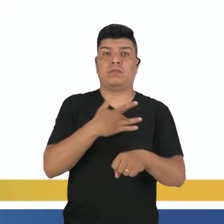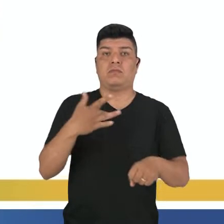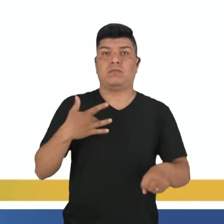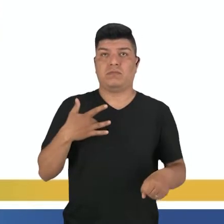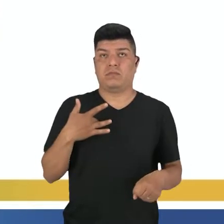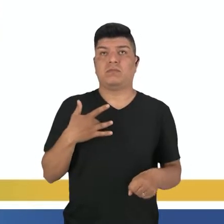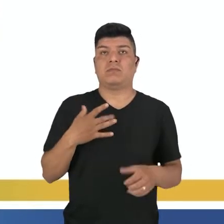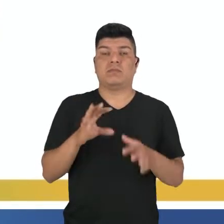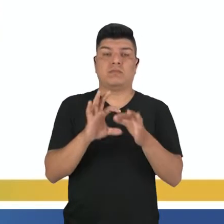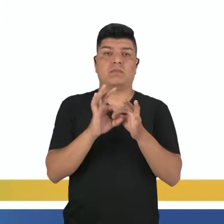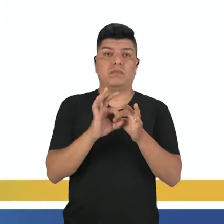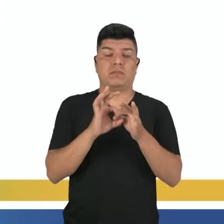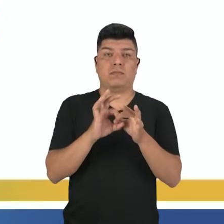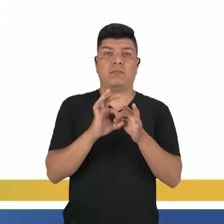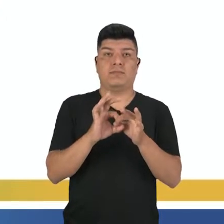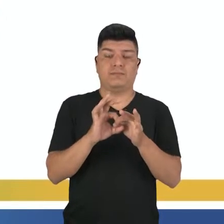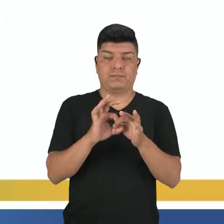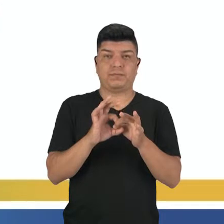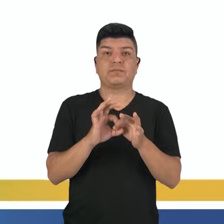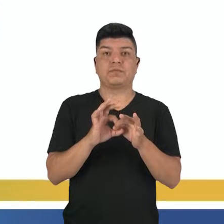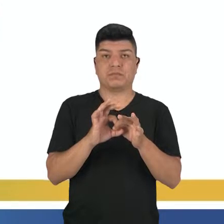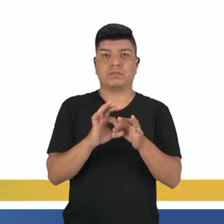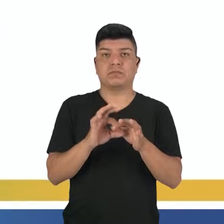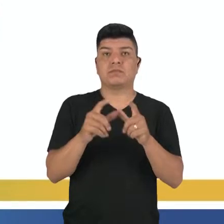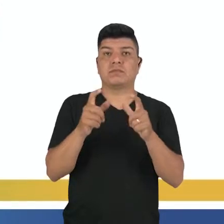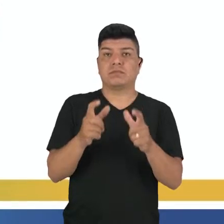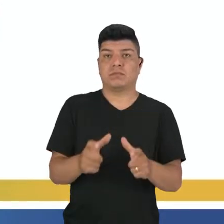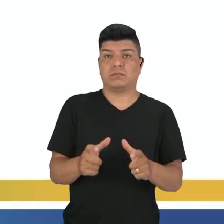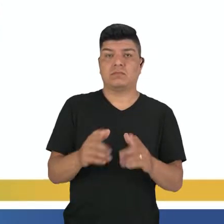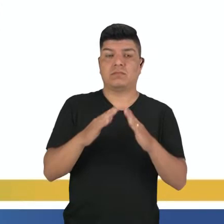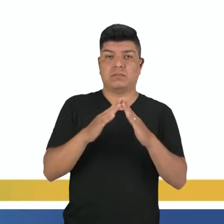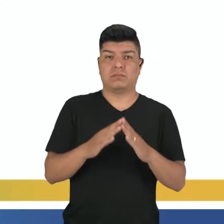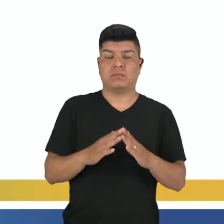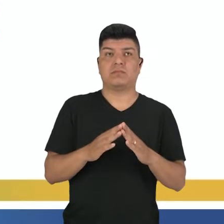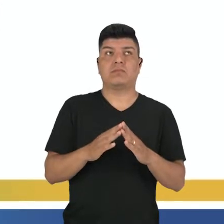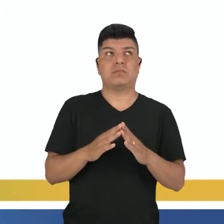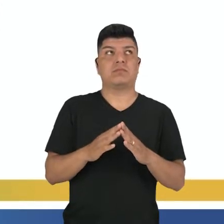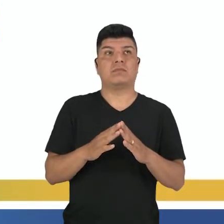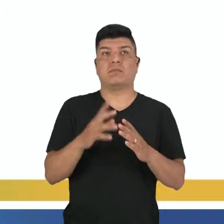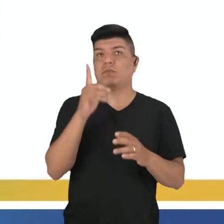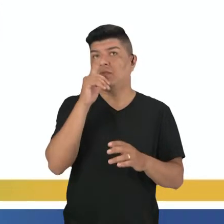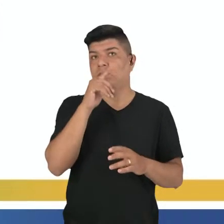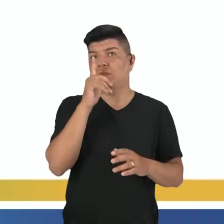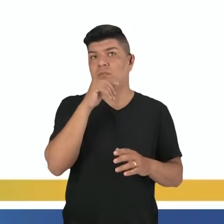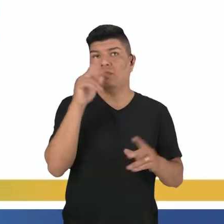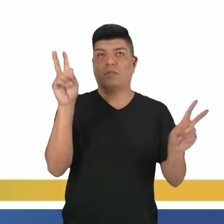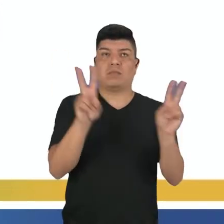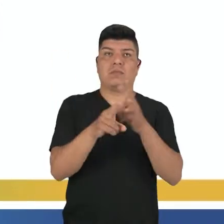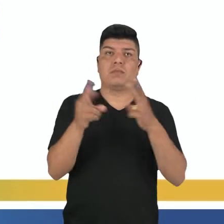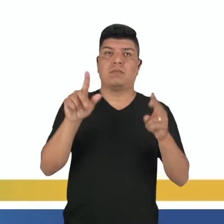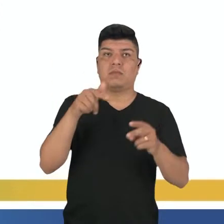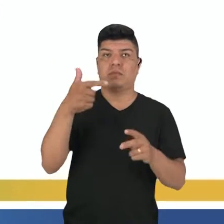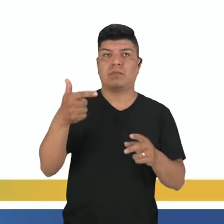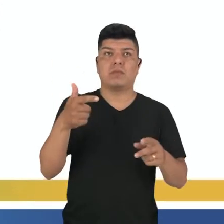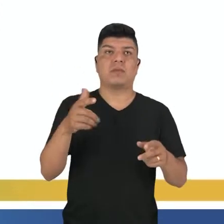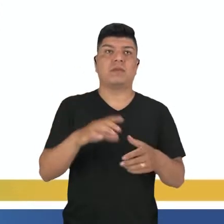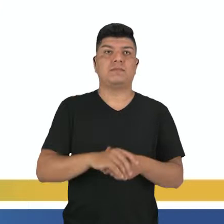saúde estavam relacionadas com os fatores de moradia, água, vento, entre